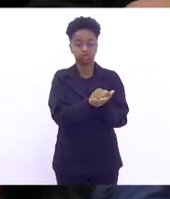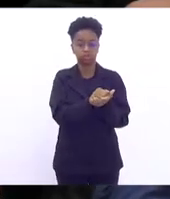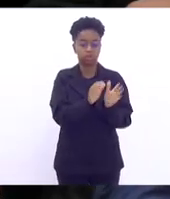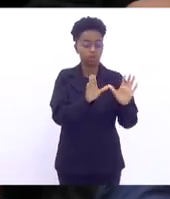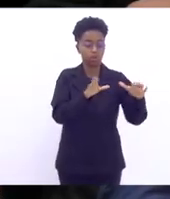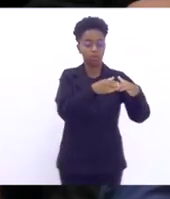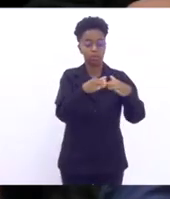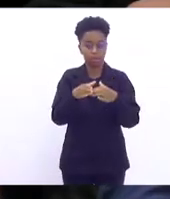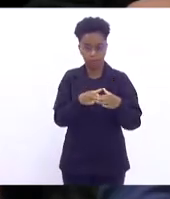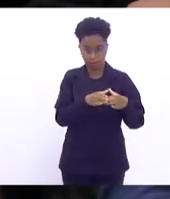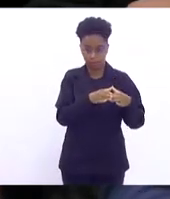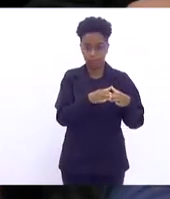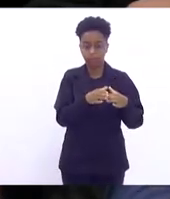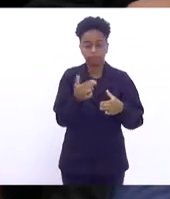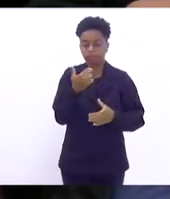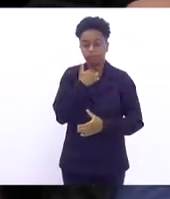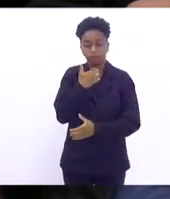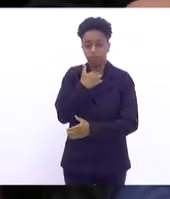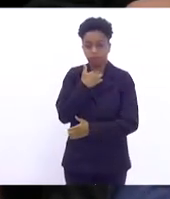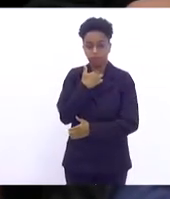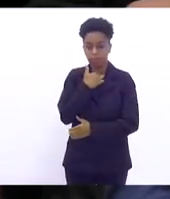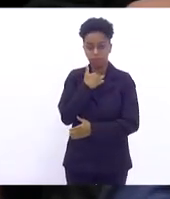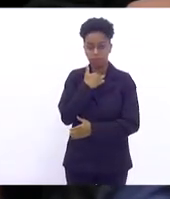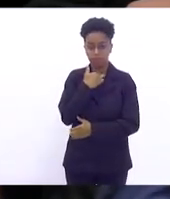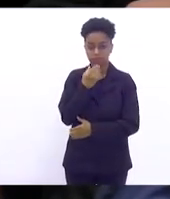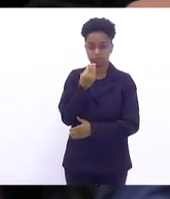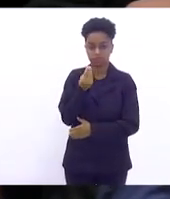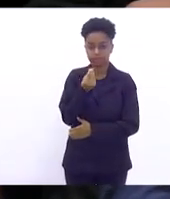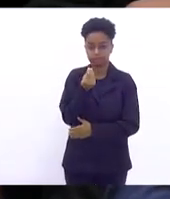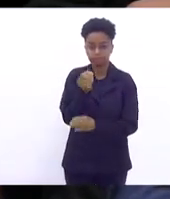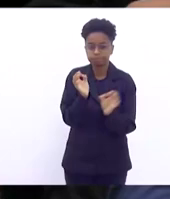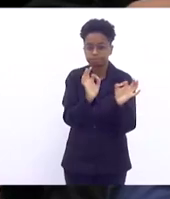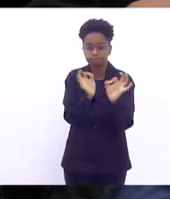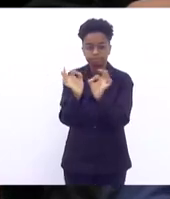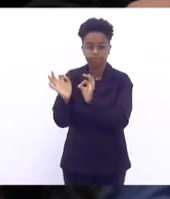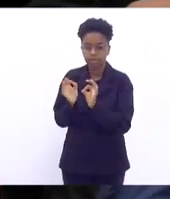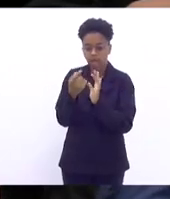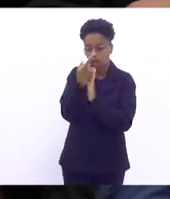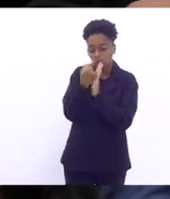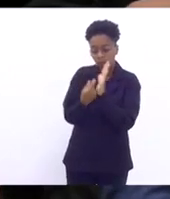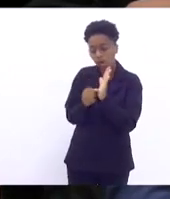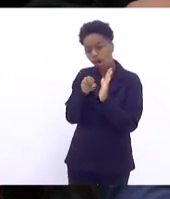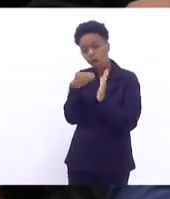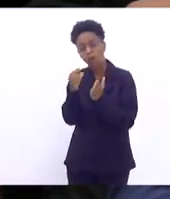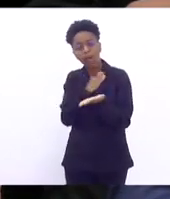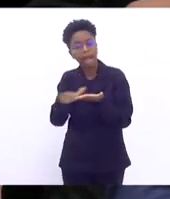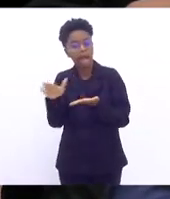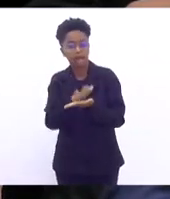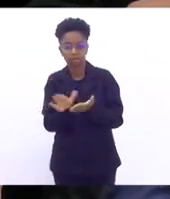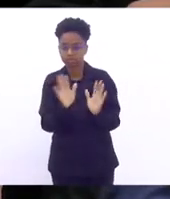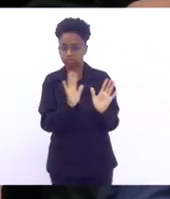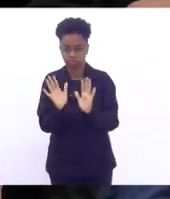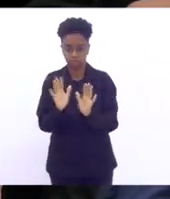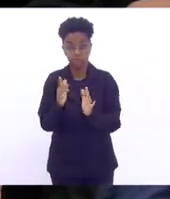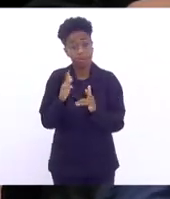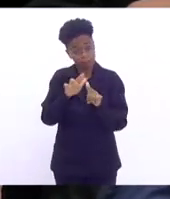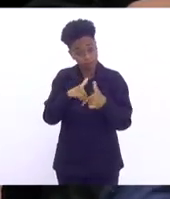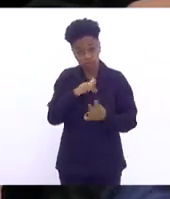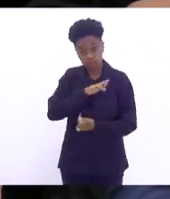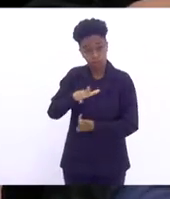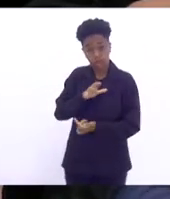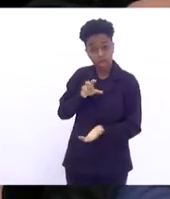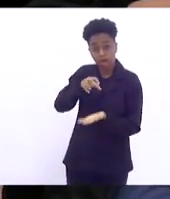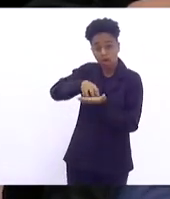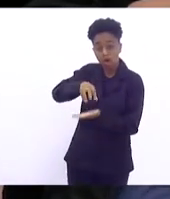ele coloca aqui no pode ter nenhum tipo de disposição orçamentária ou de gasto então por isso que não é um órgão porque não